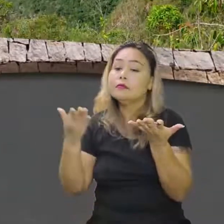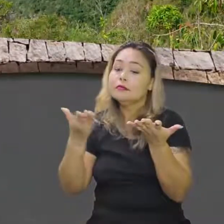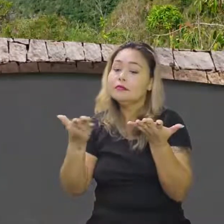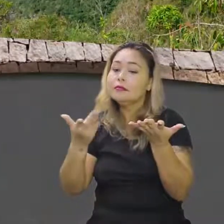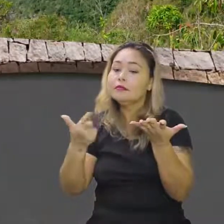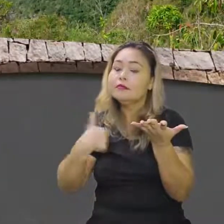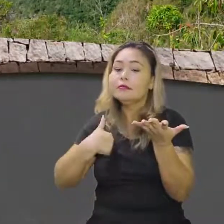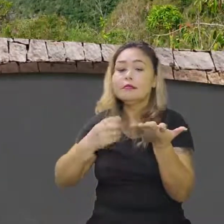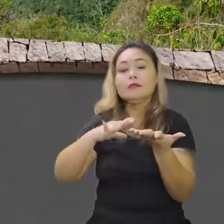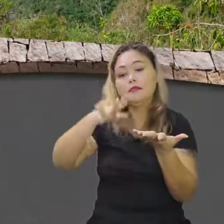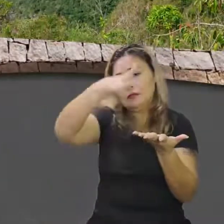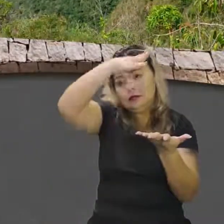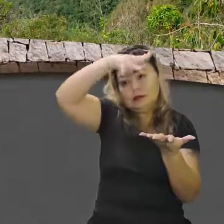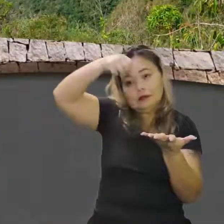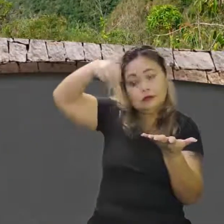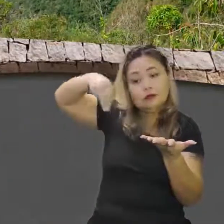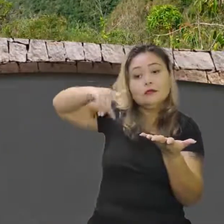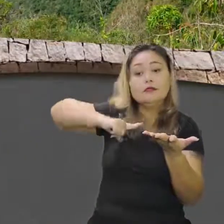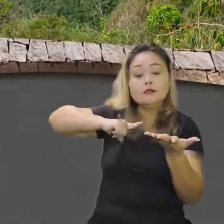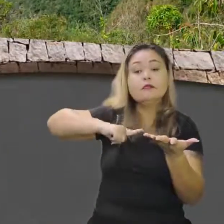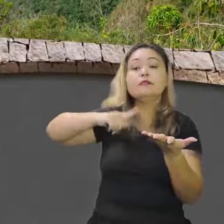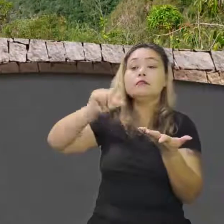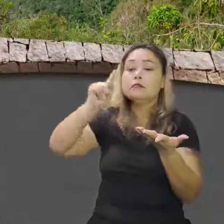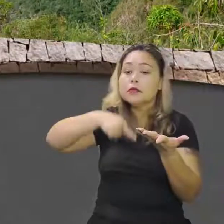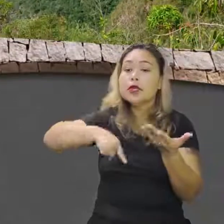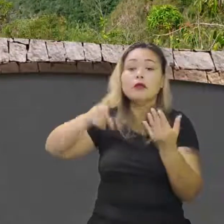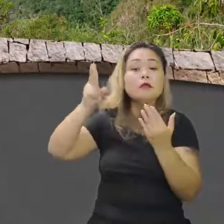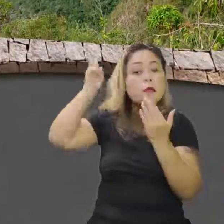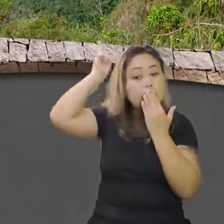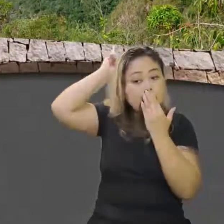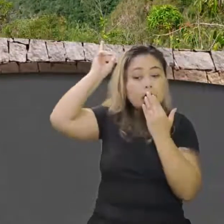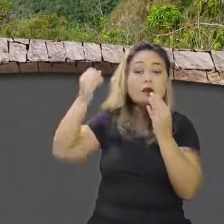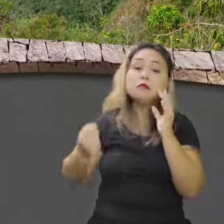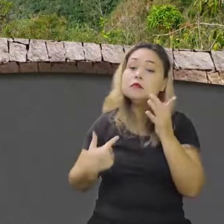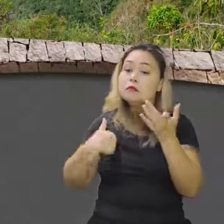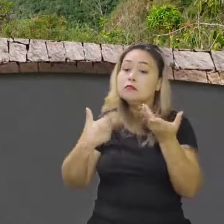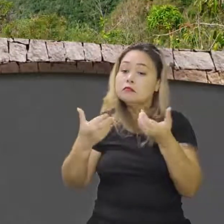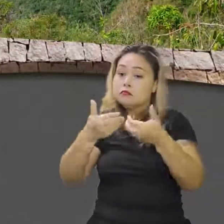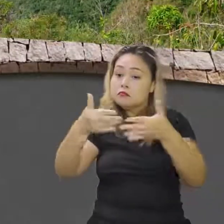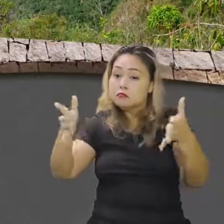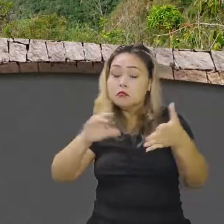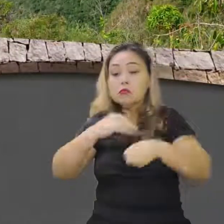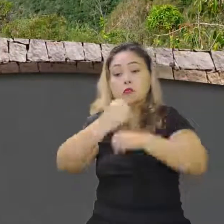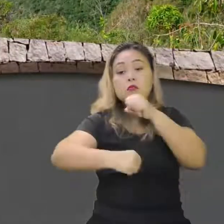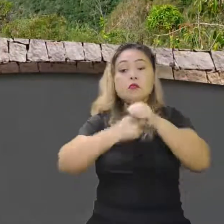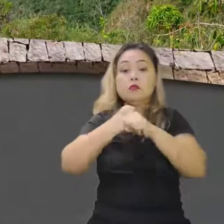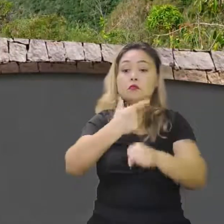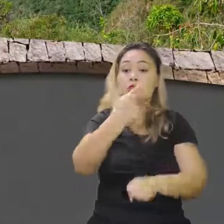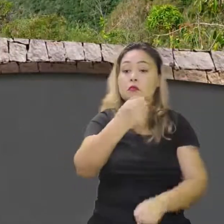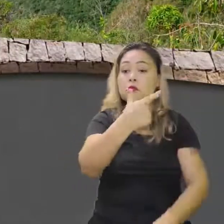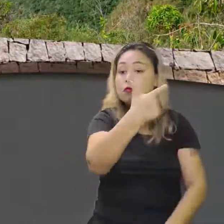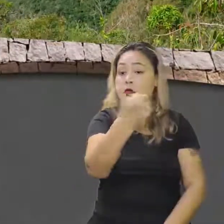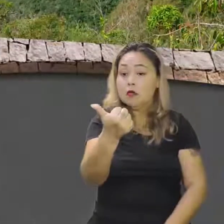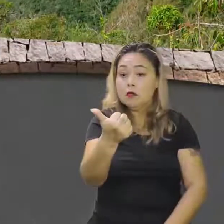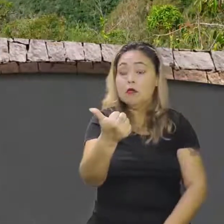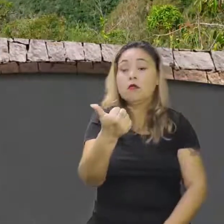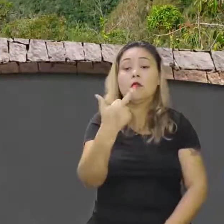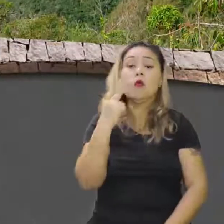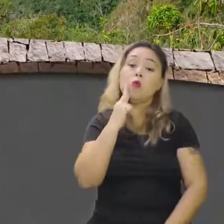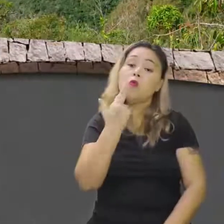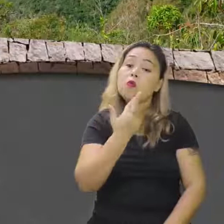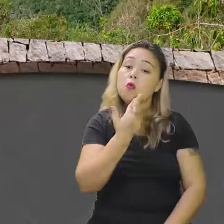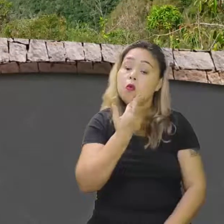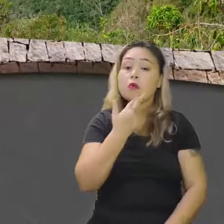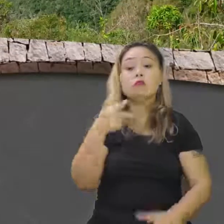Hoje, na cidade de Manaus, você tem bairros indígenas e que foi inaugurado esse ano, em 2021, tá? Um restaurante